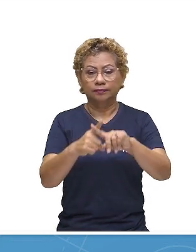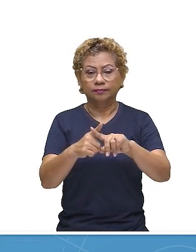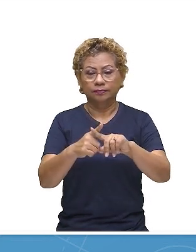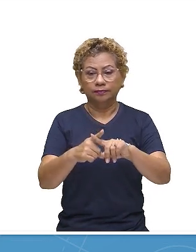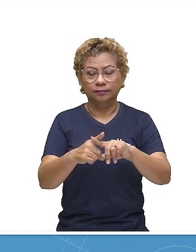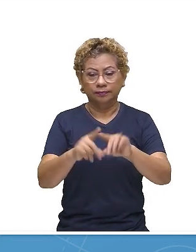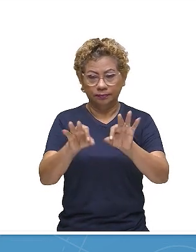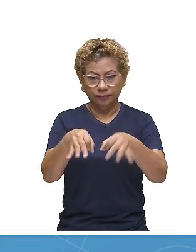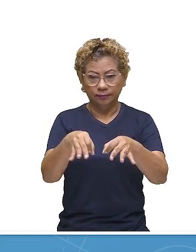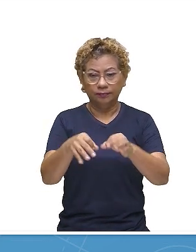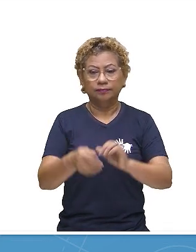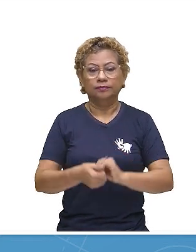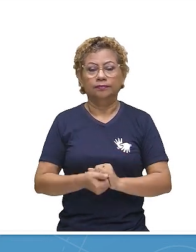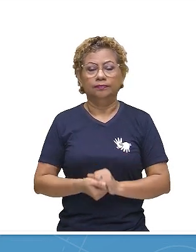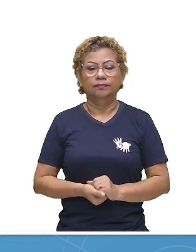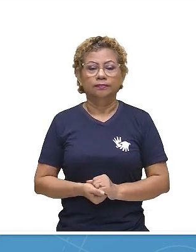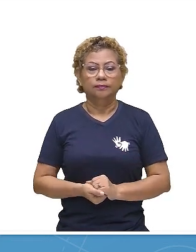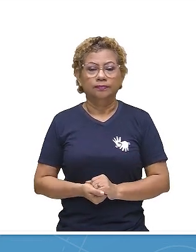tá?